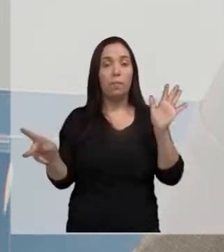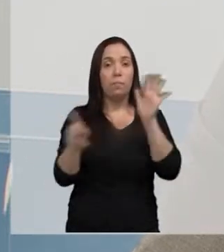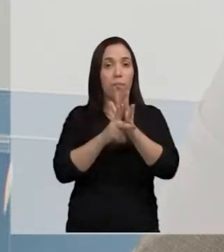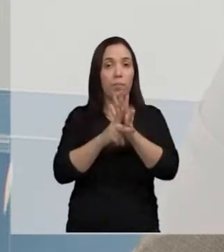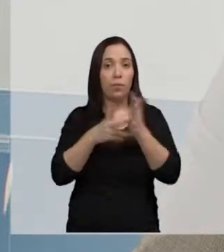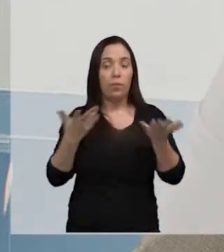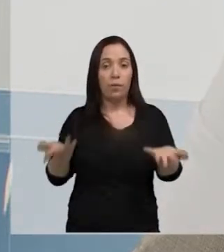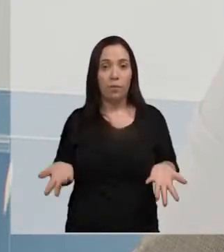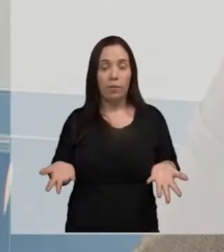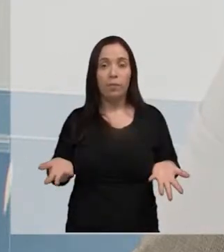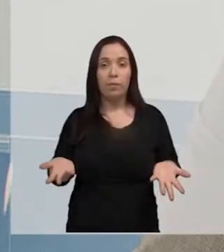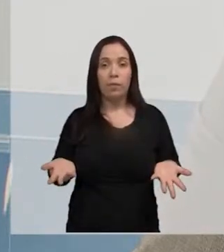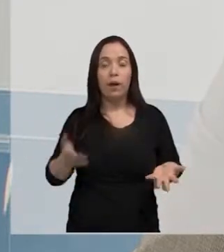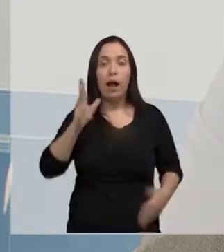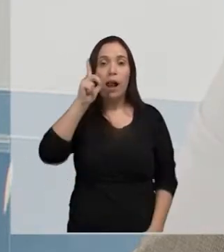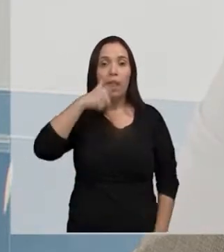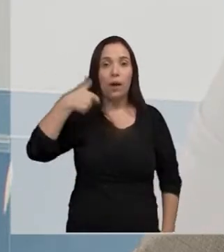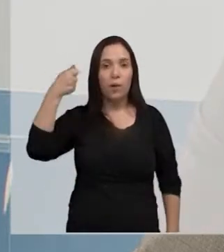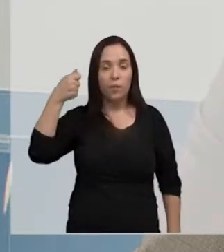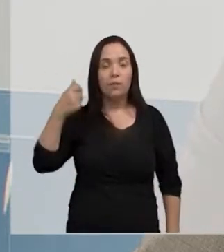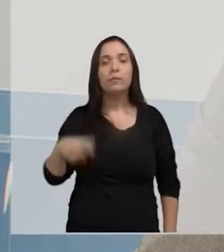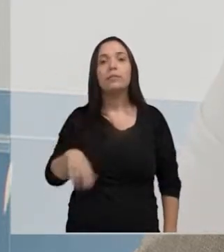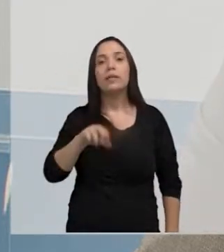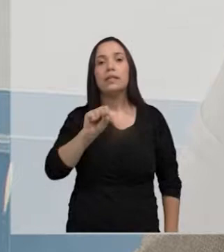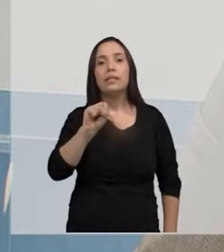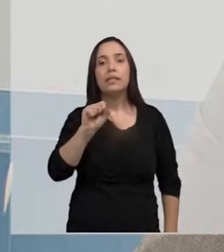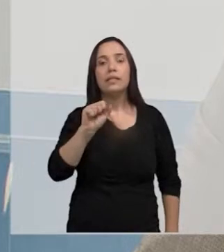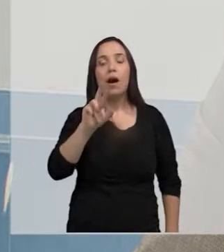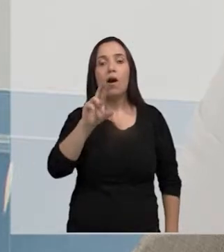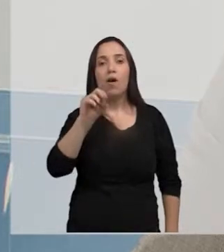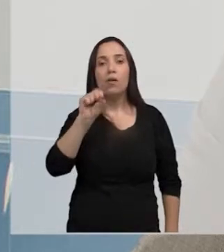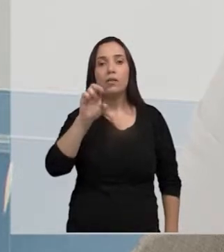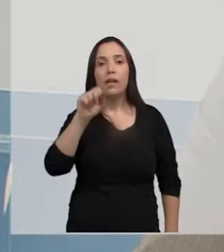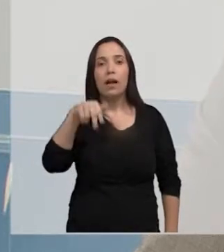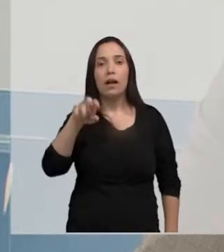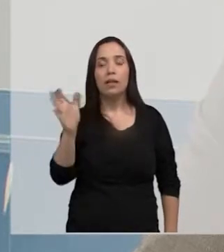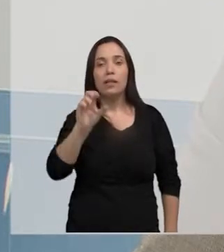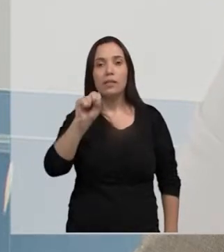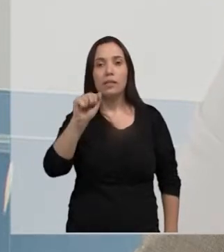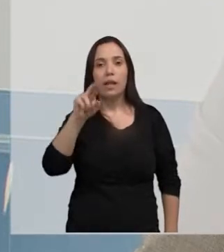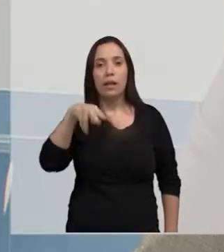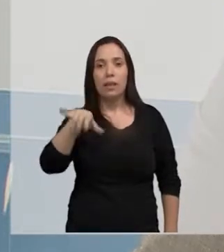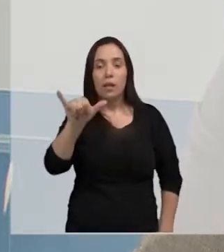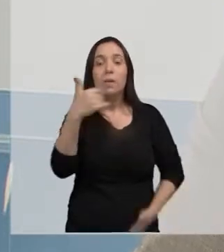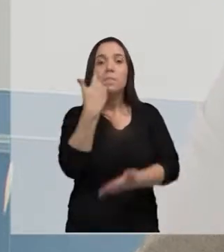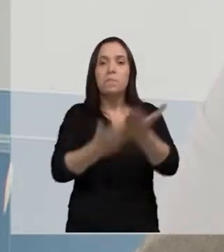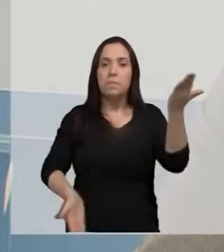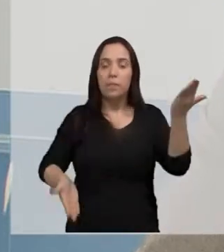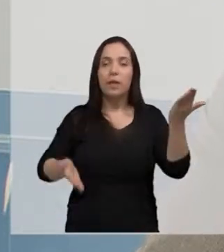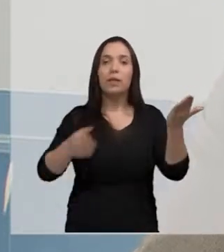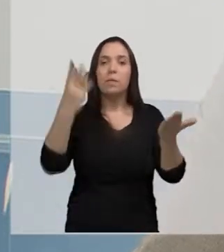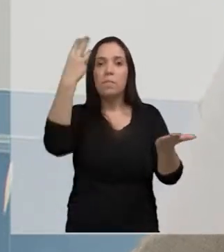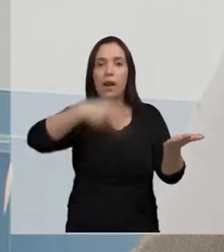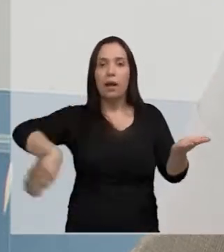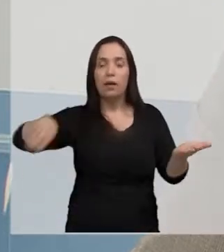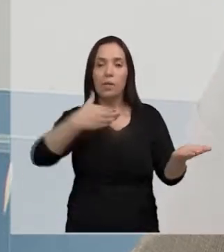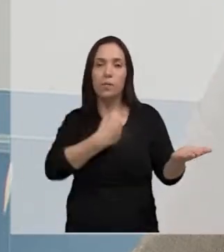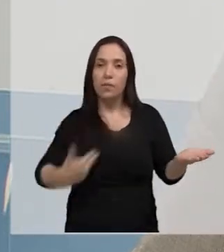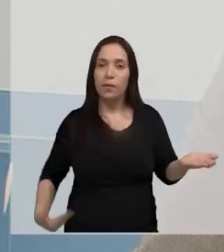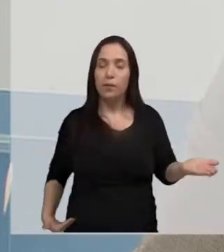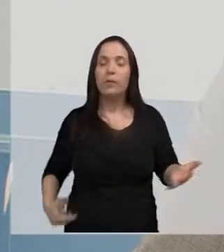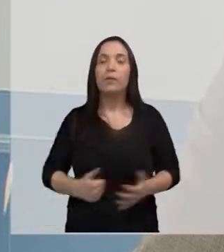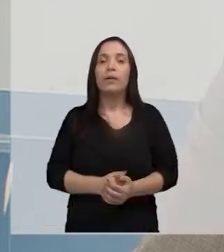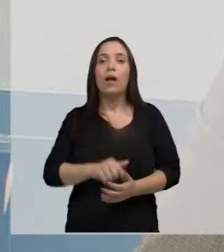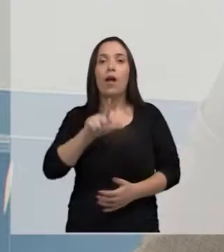dele, né, em Alagoas. Rosiane Sarney perdeu a eleição no Maranhão para governadora.